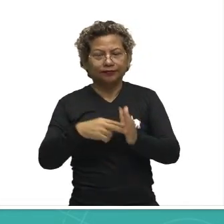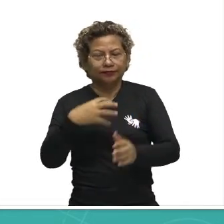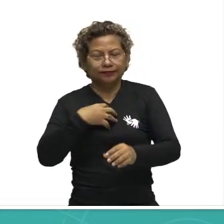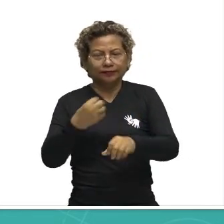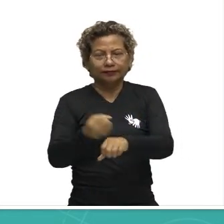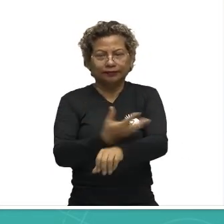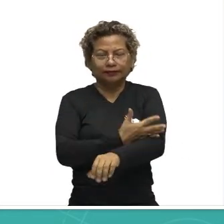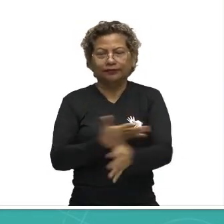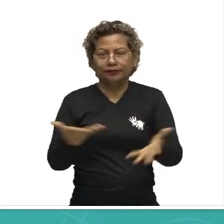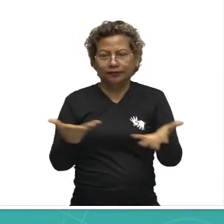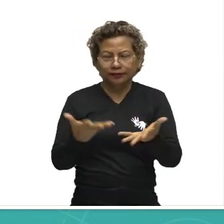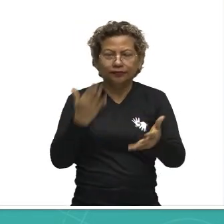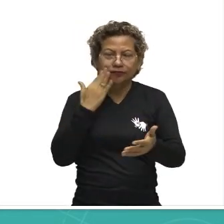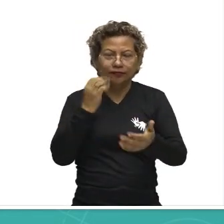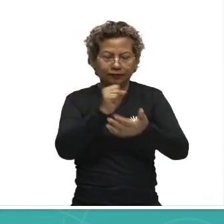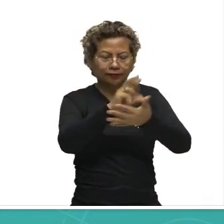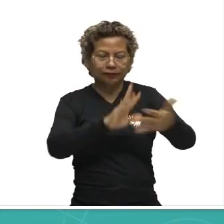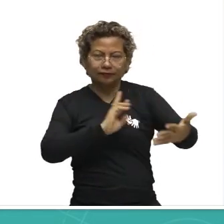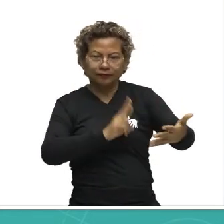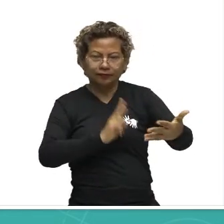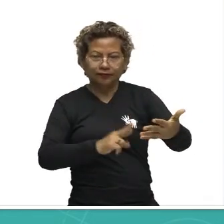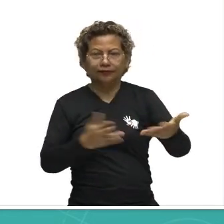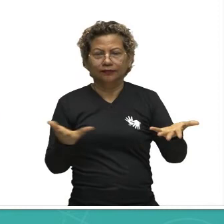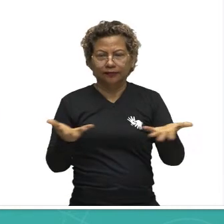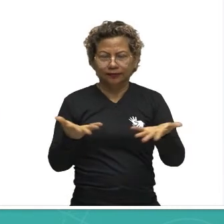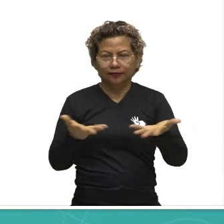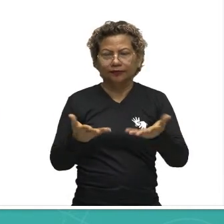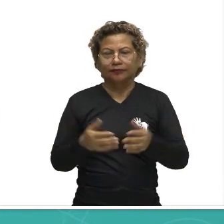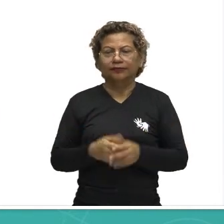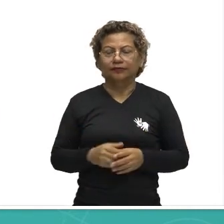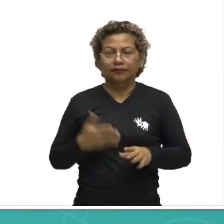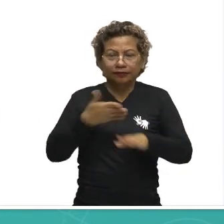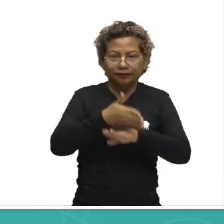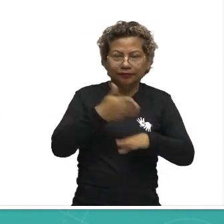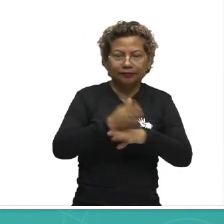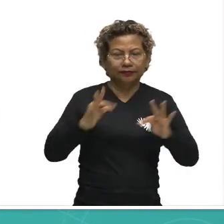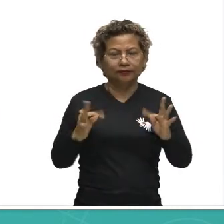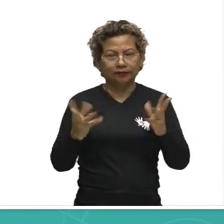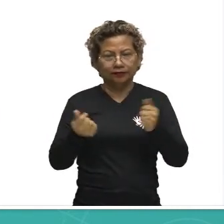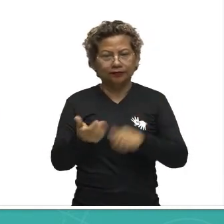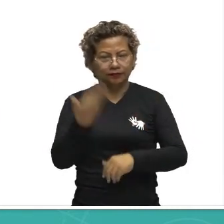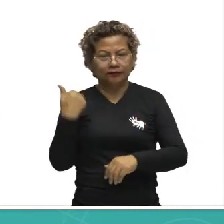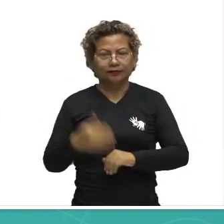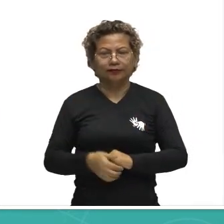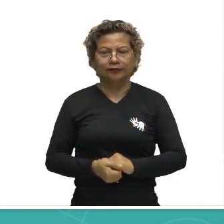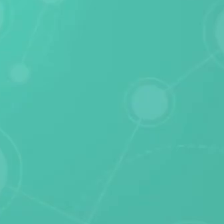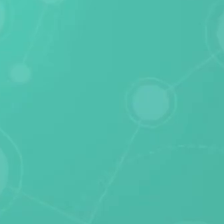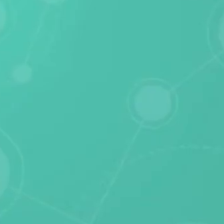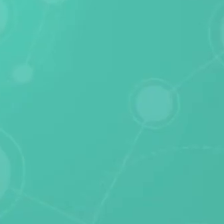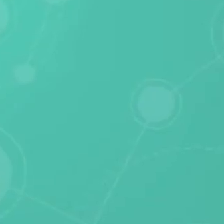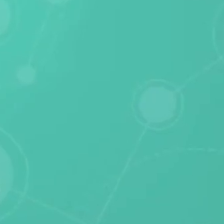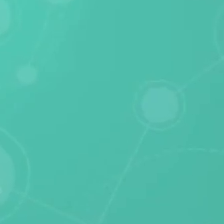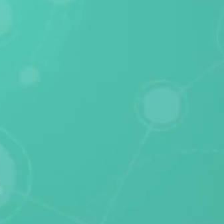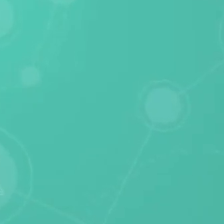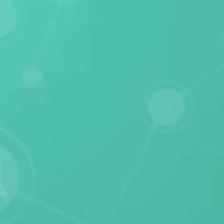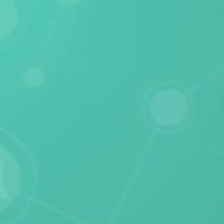nós vamos chamar a nossa dinâmica local interativa. E eu quero a participação de todos. Vamos lá?